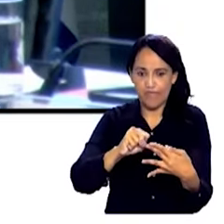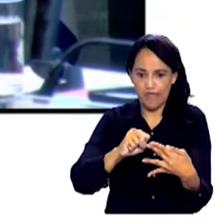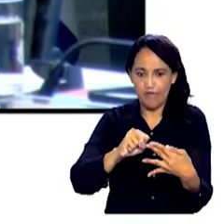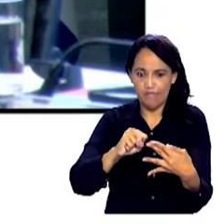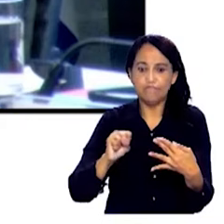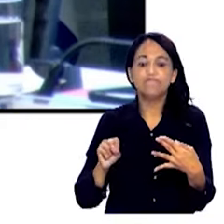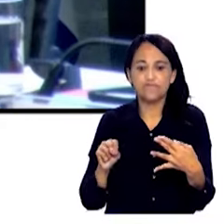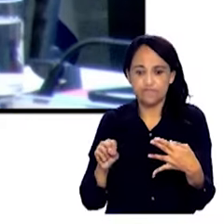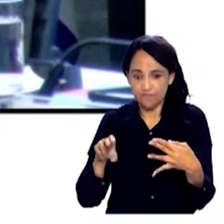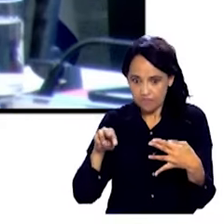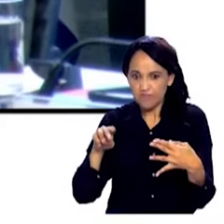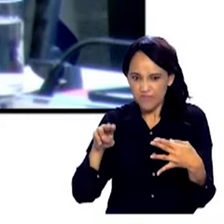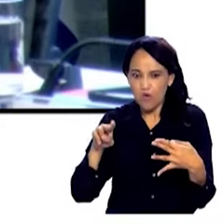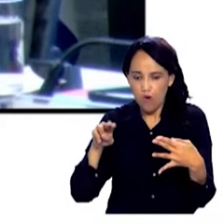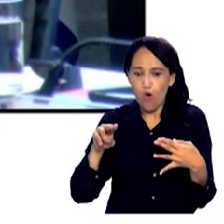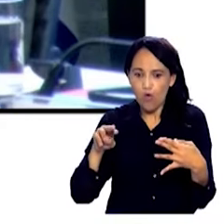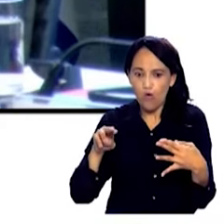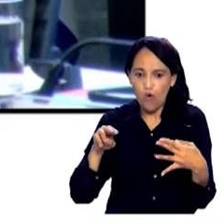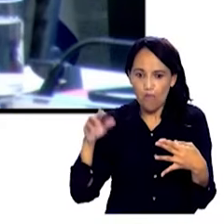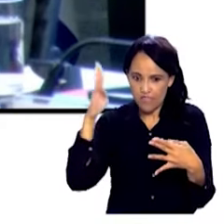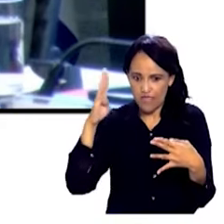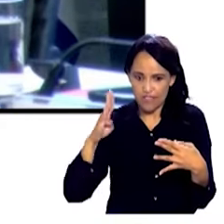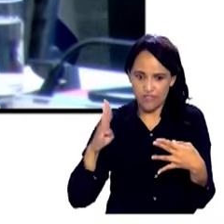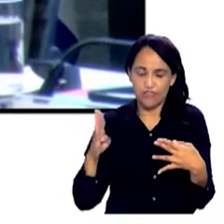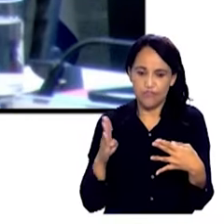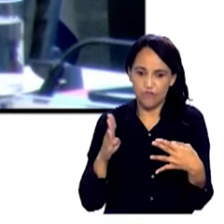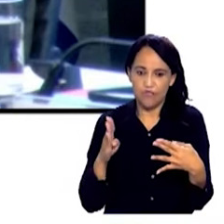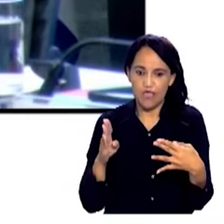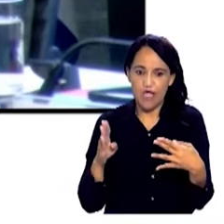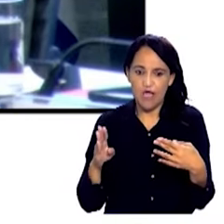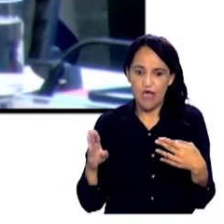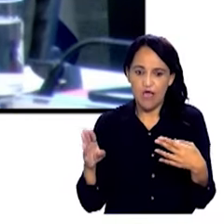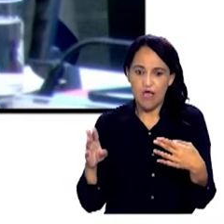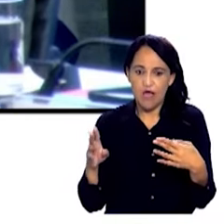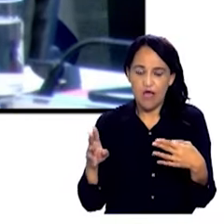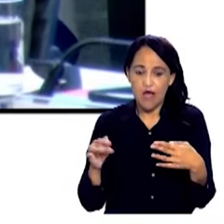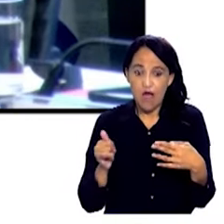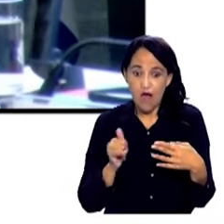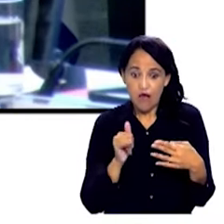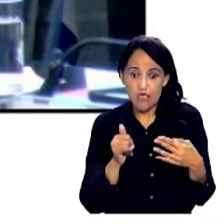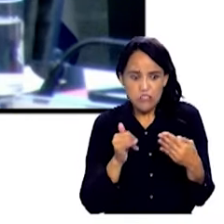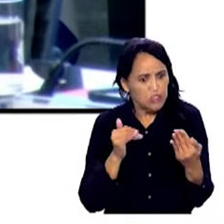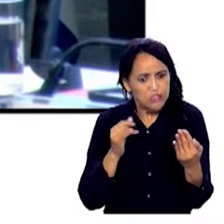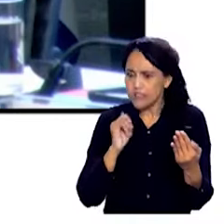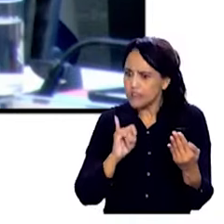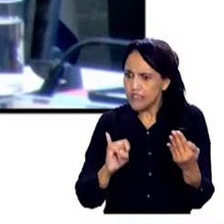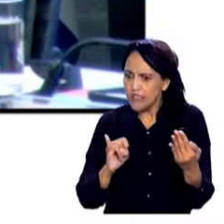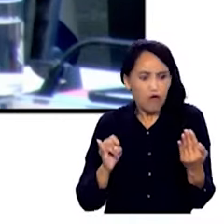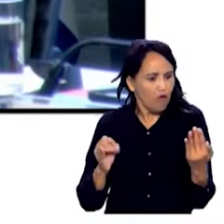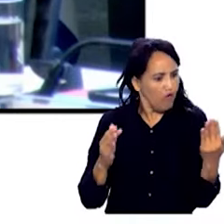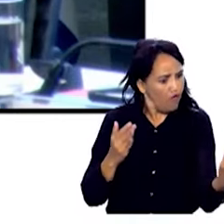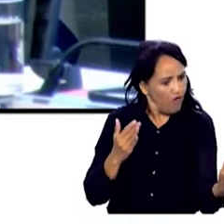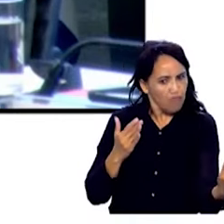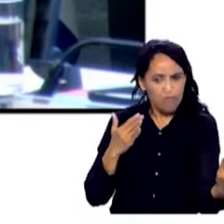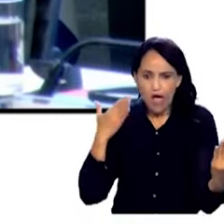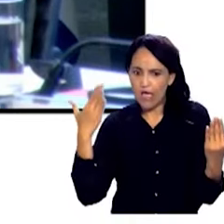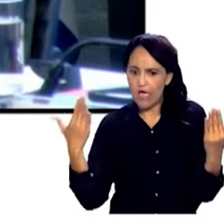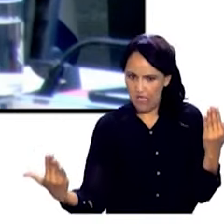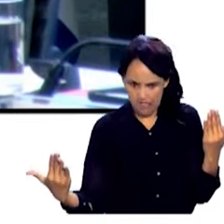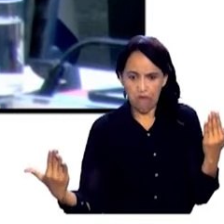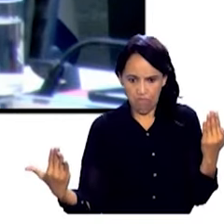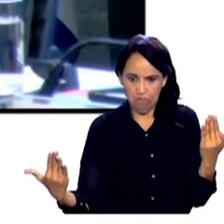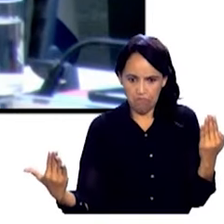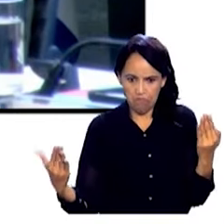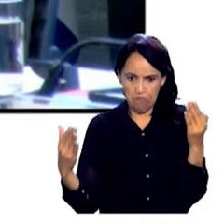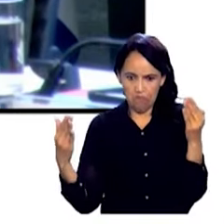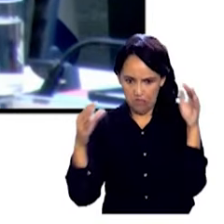artigo 12 isto isto isto isto se comparamos isso com com qualquer sistema do do do